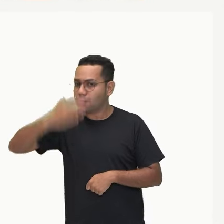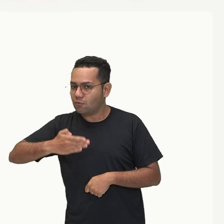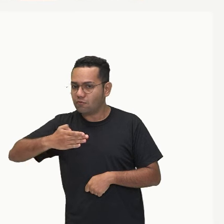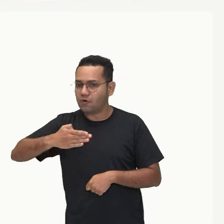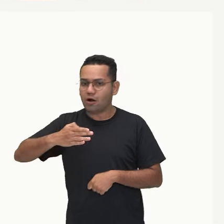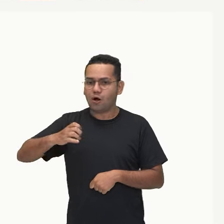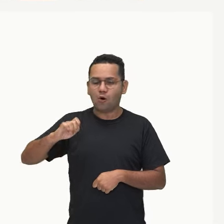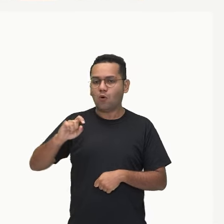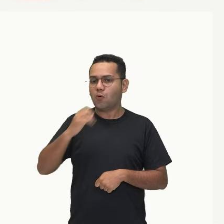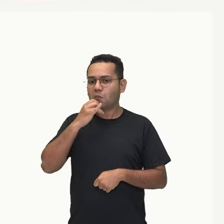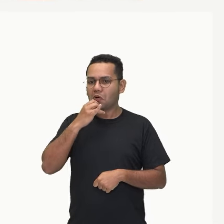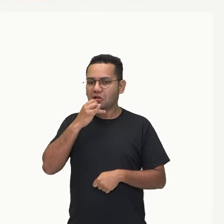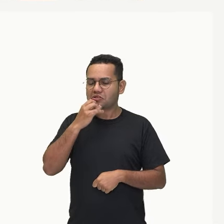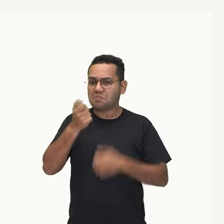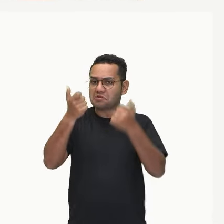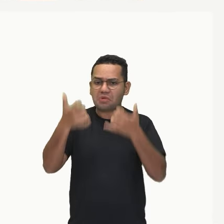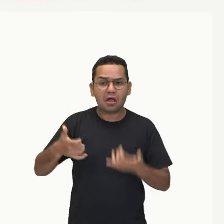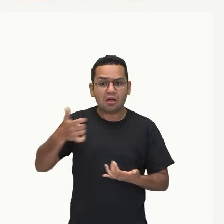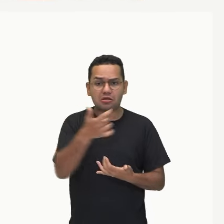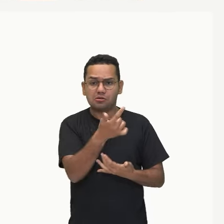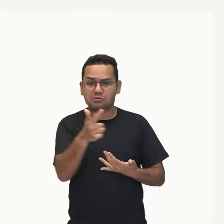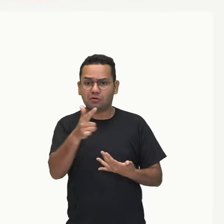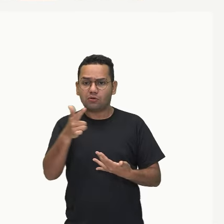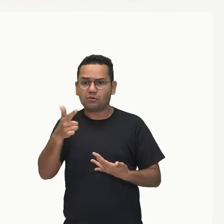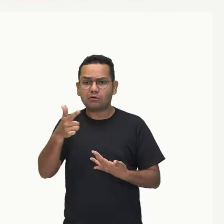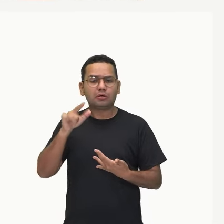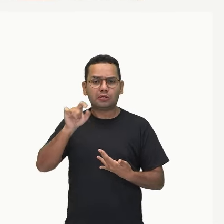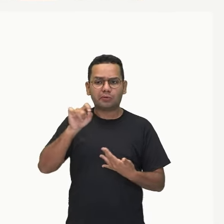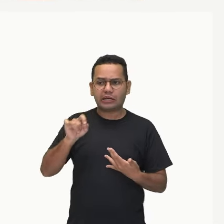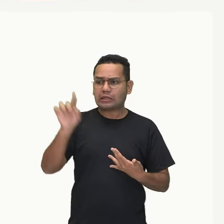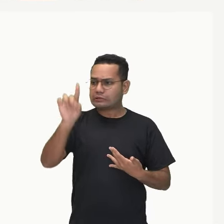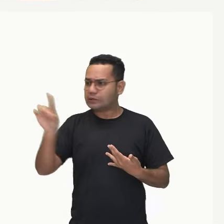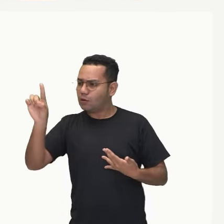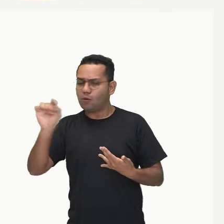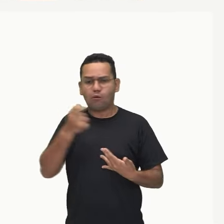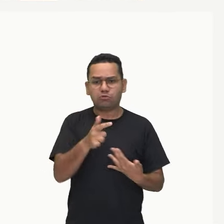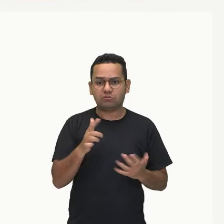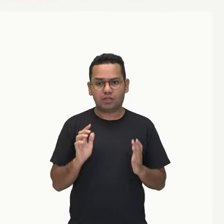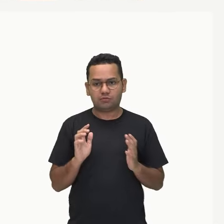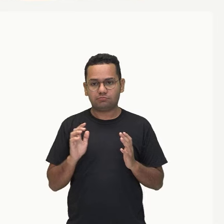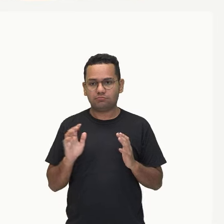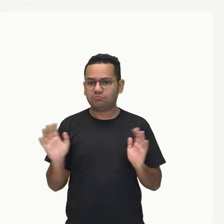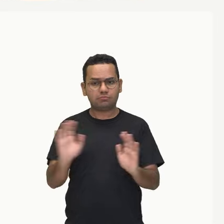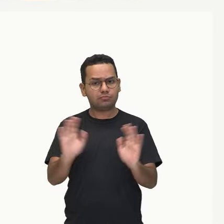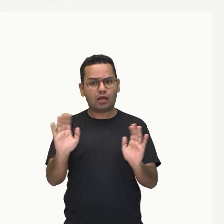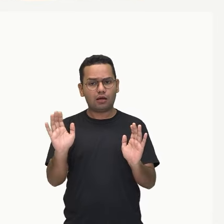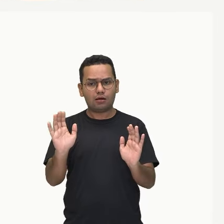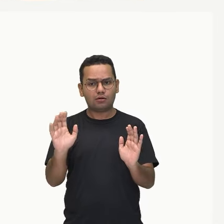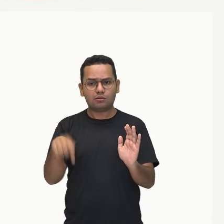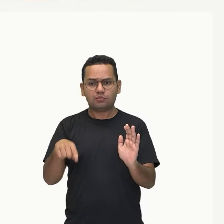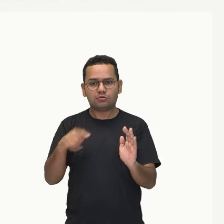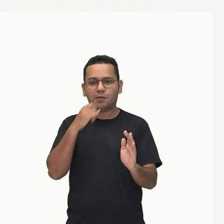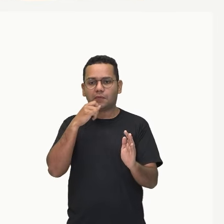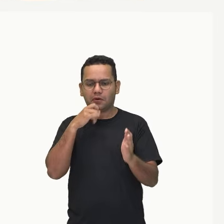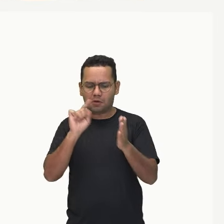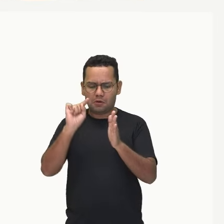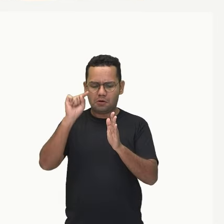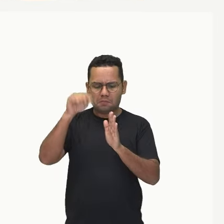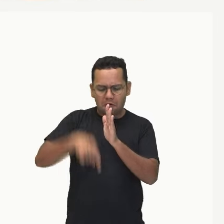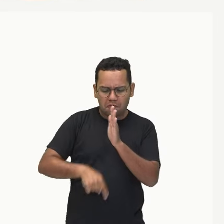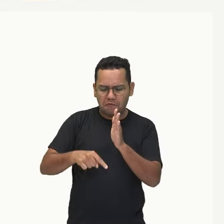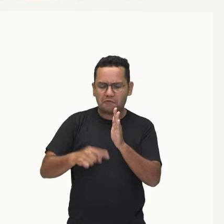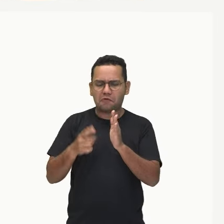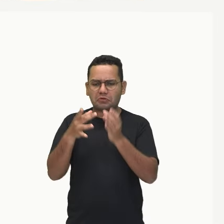Diferente do filosófico, né, que busca uma verdade mais profunda, que questionamentos, perguntas, diferente